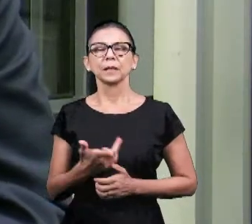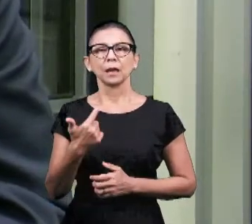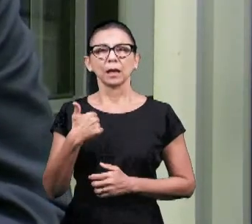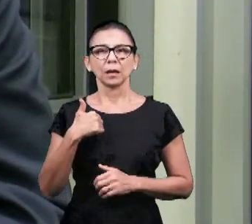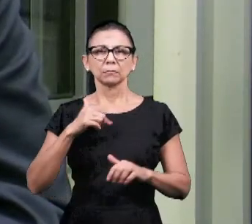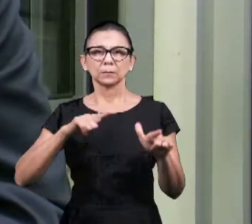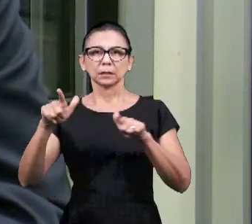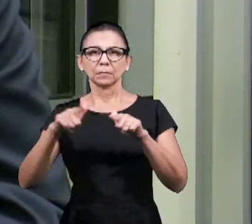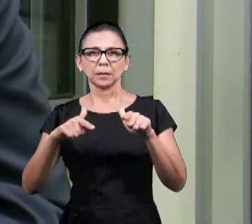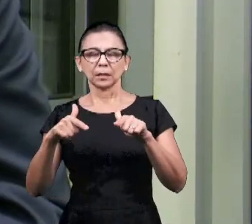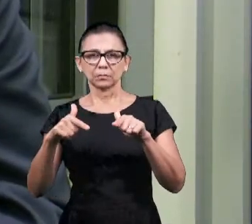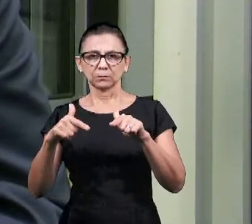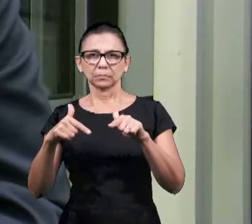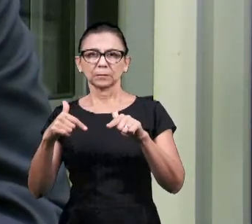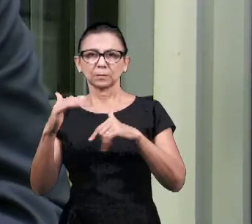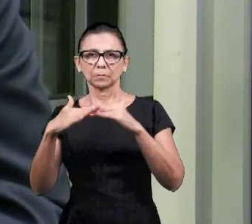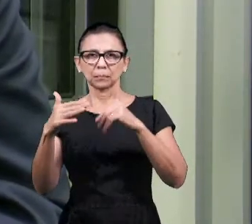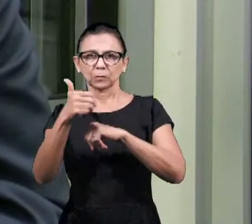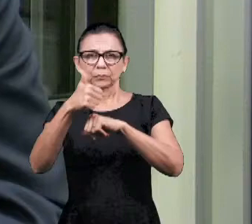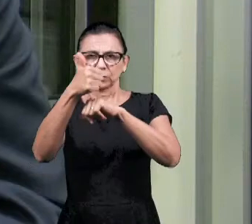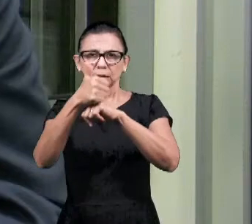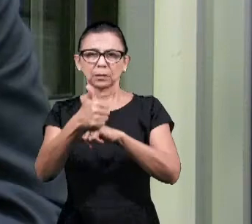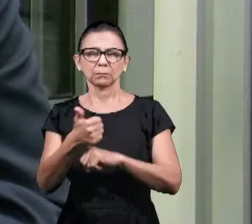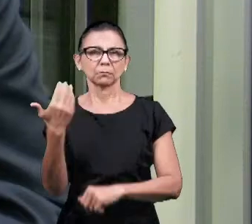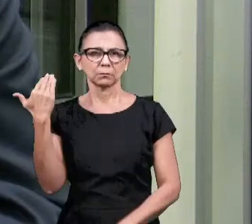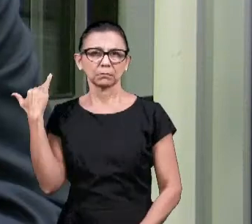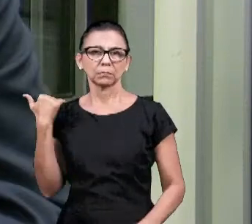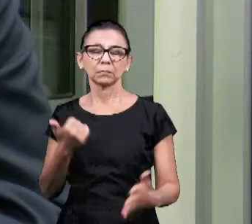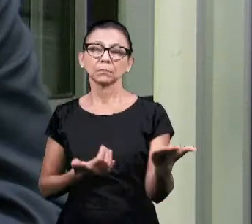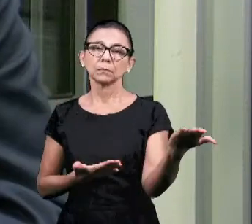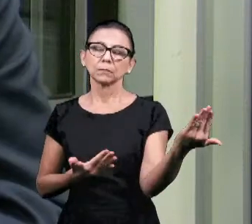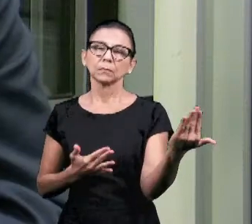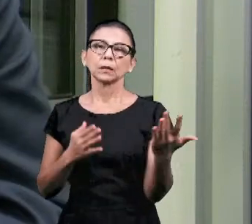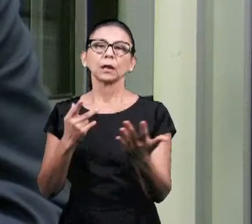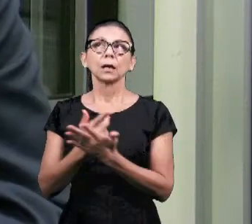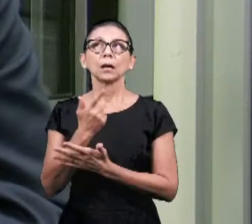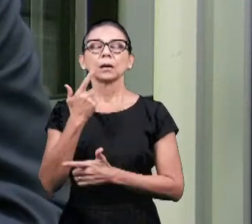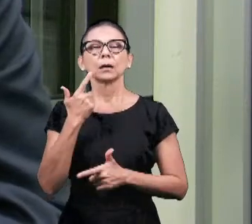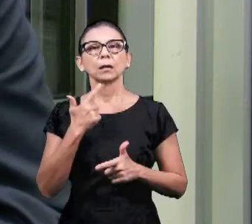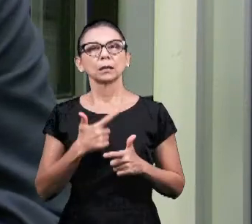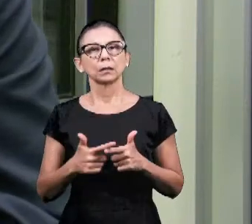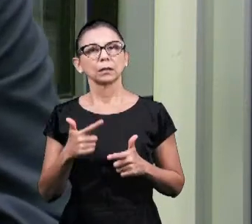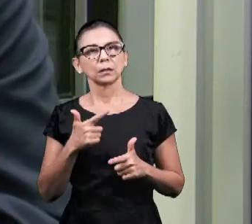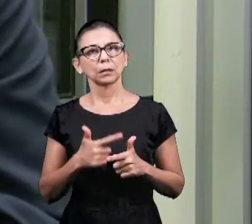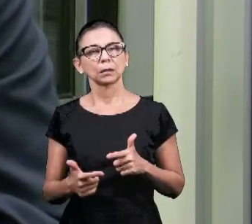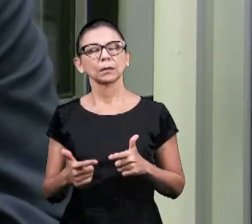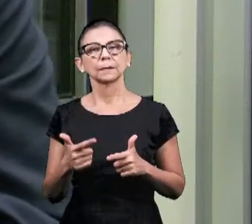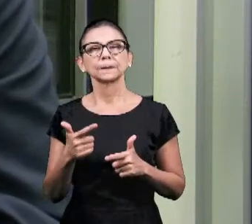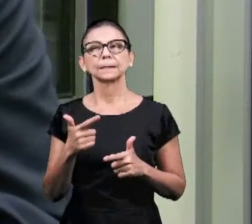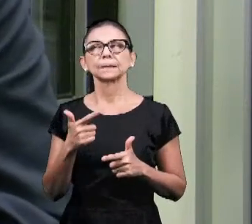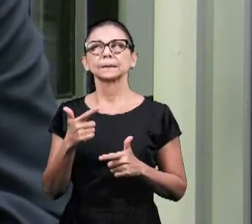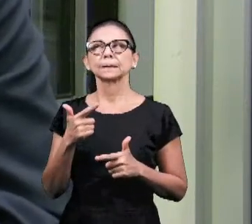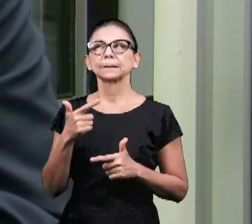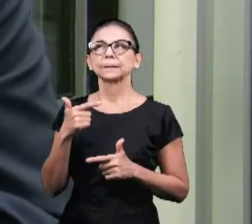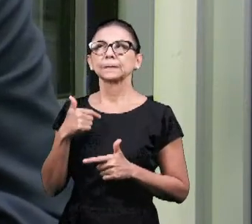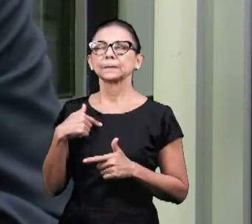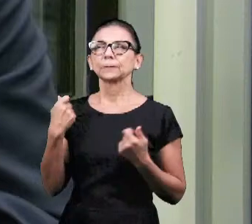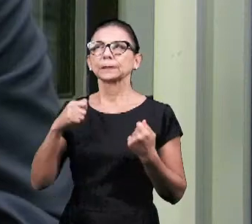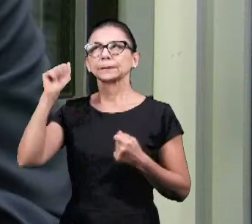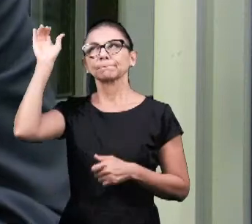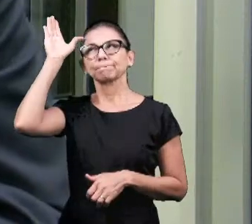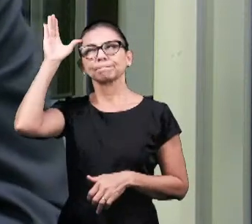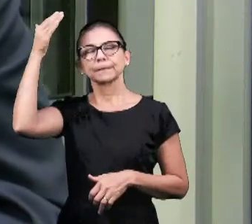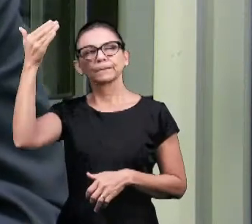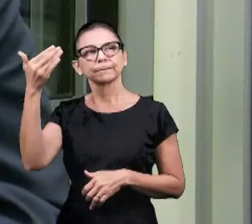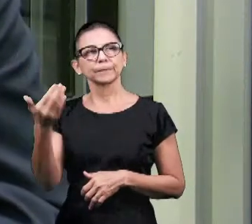profissional, ainda jovem, e houve um problema. E eu tinha que resolver aquele problema. Eu não